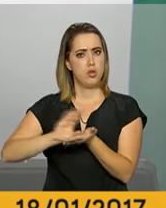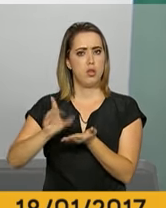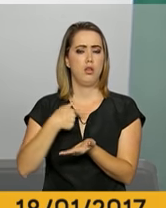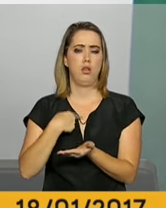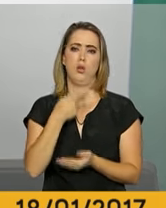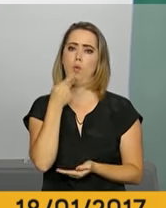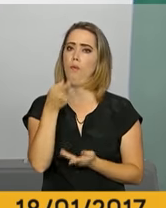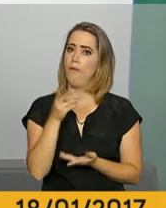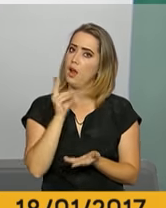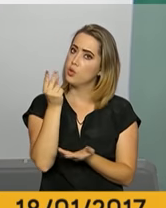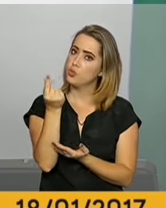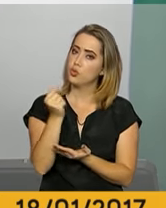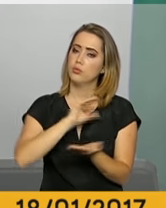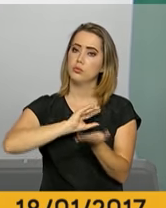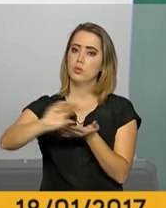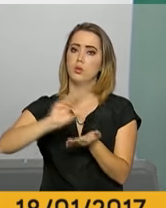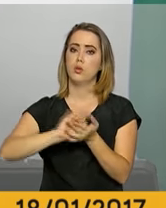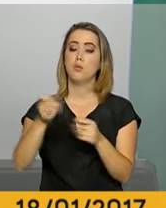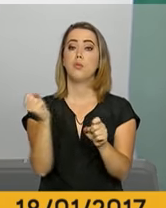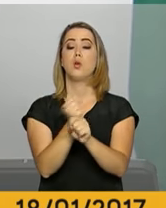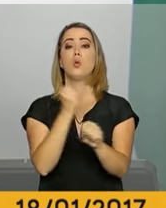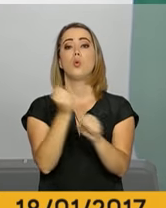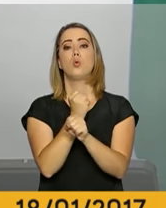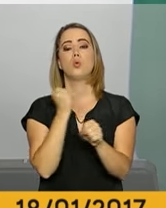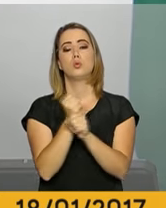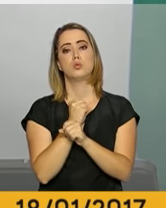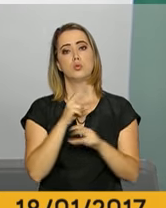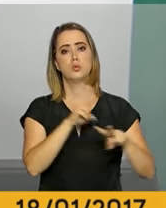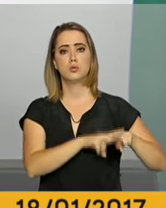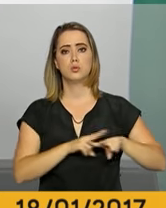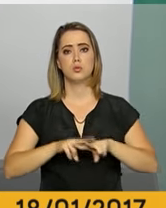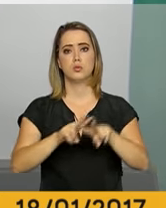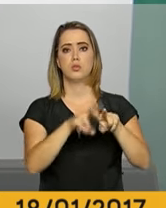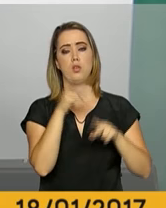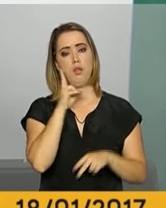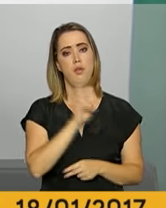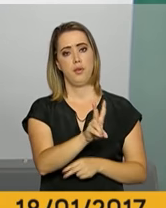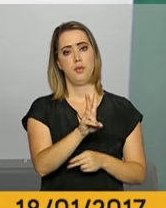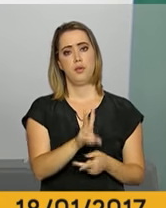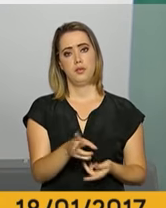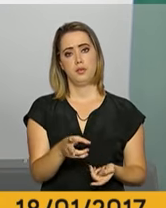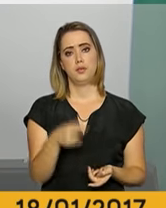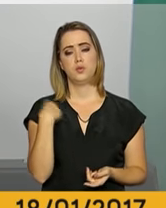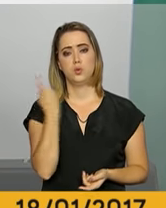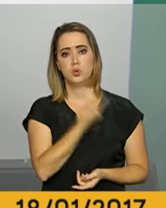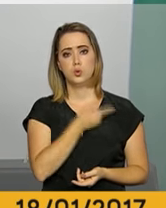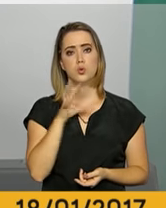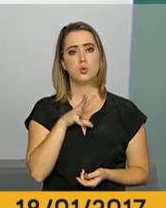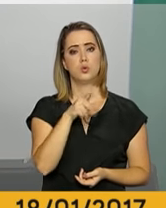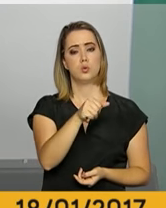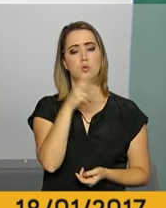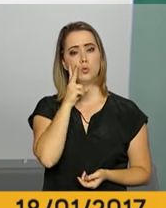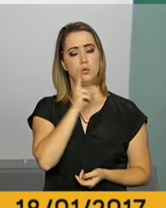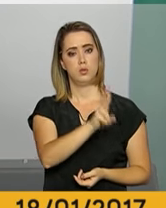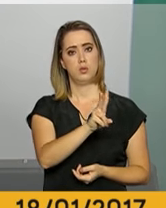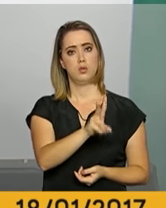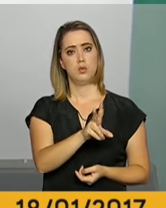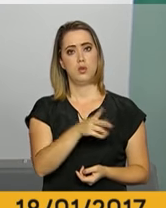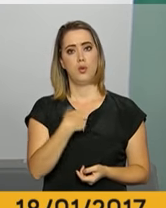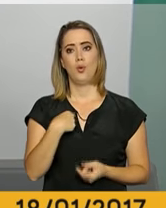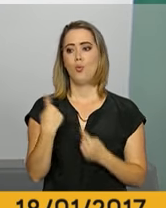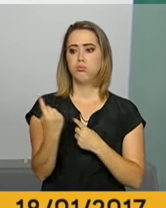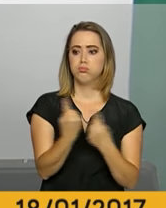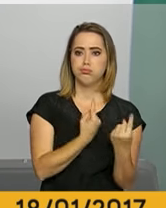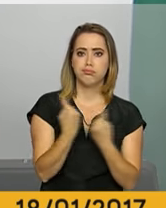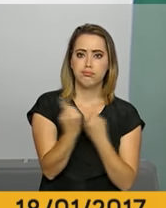eu, aqueles necessários à construção de presídios, porque eu vejo, e nós todos estamos verificando, a